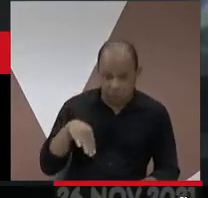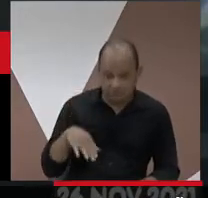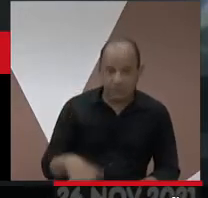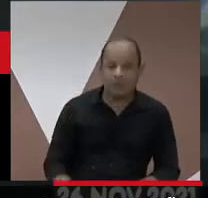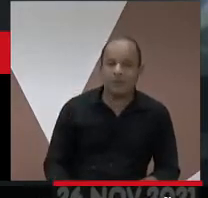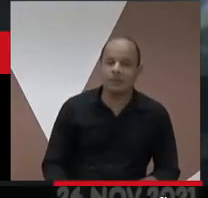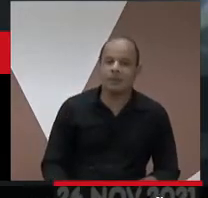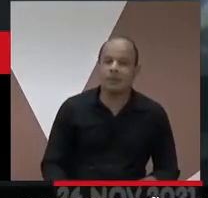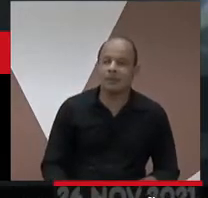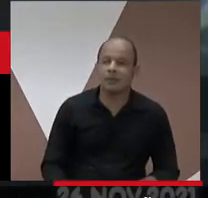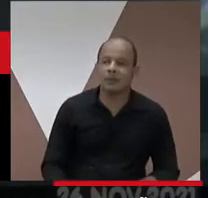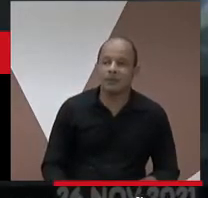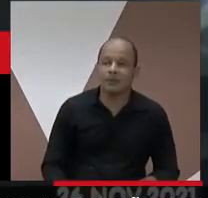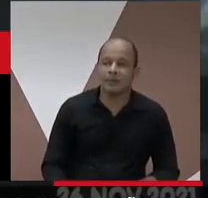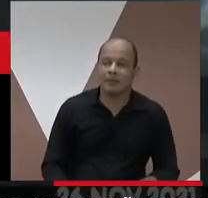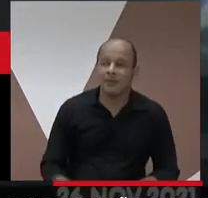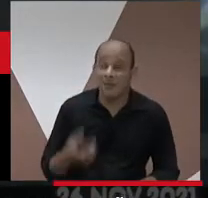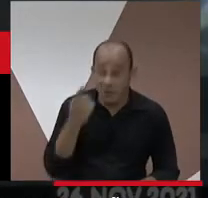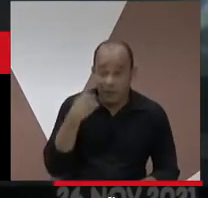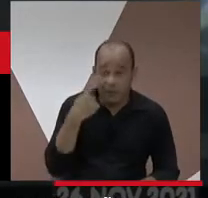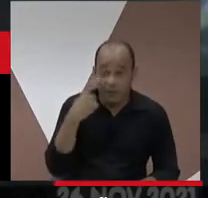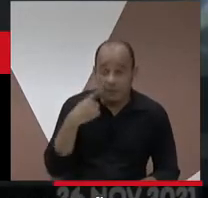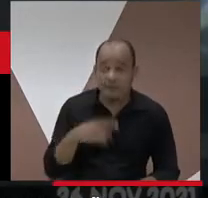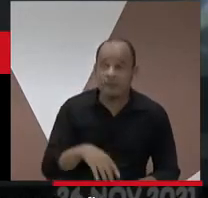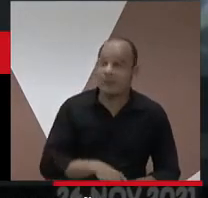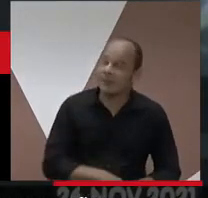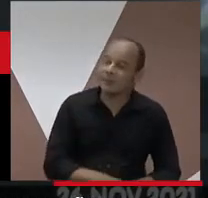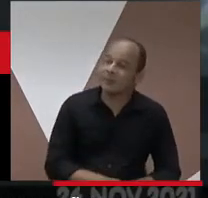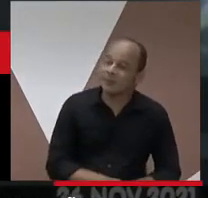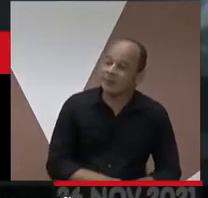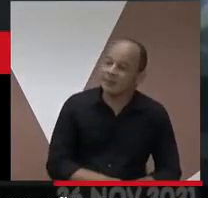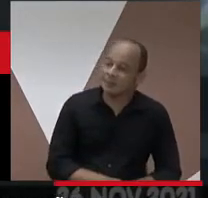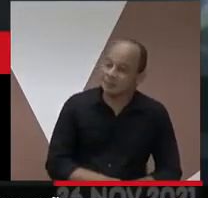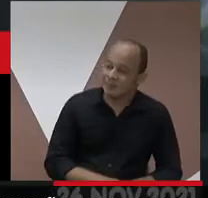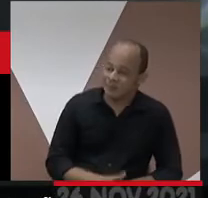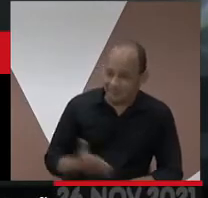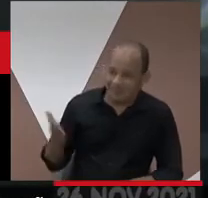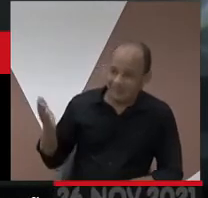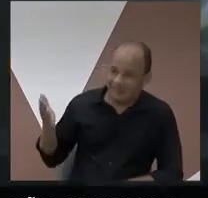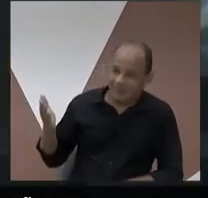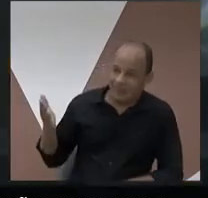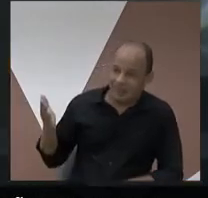o mapa, você vê que a 381